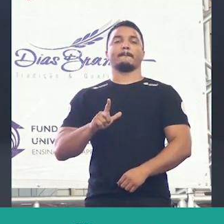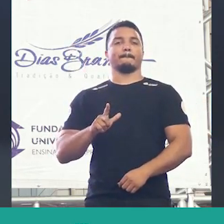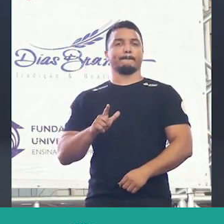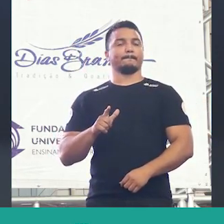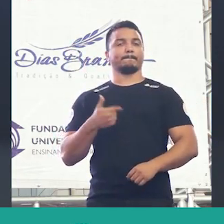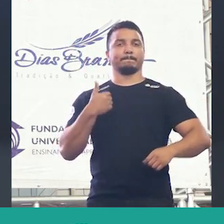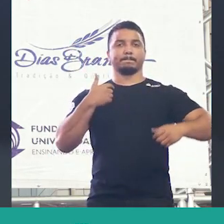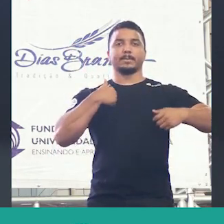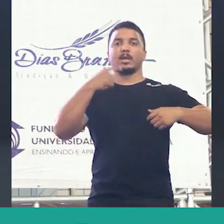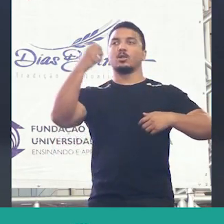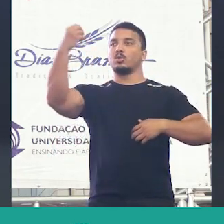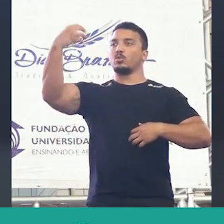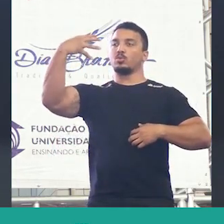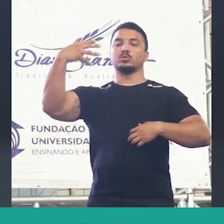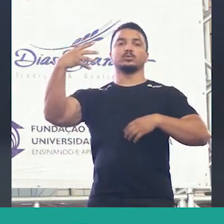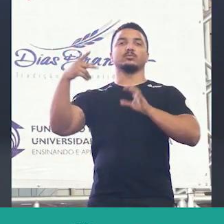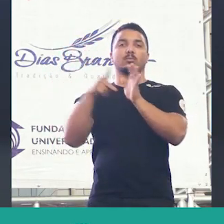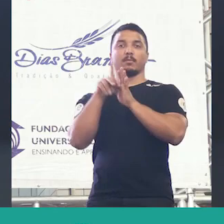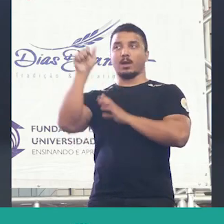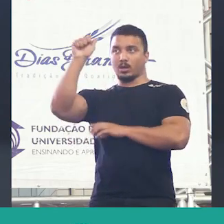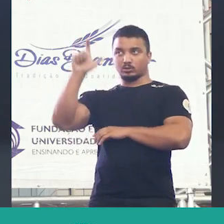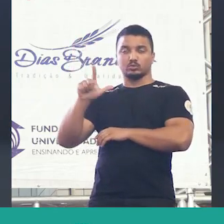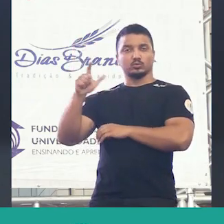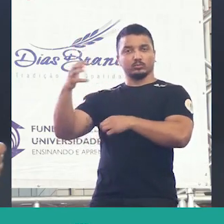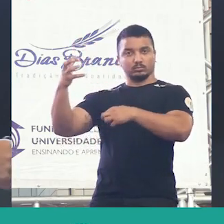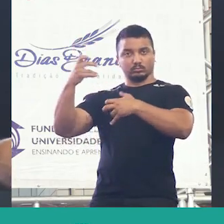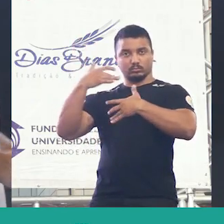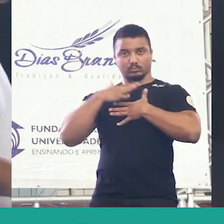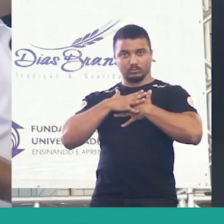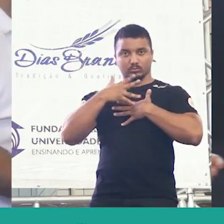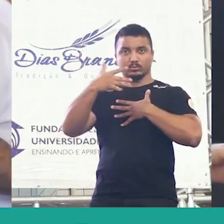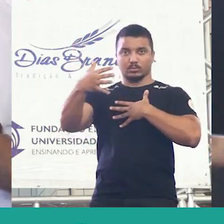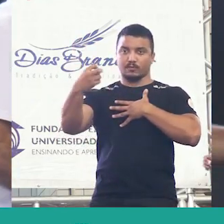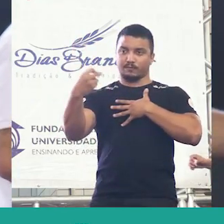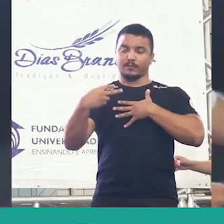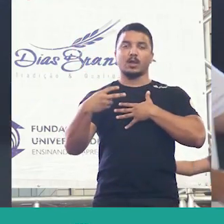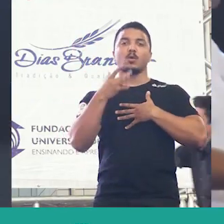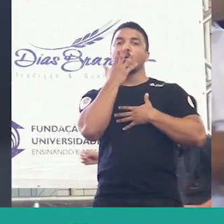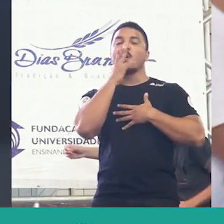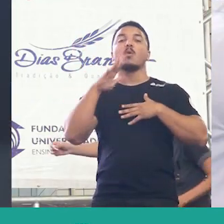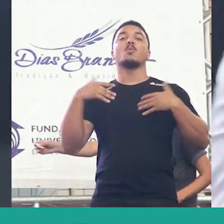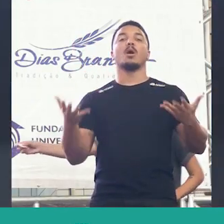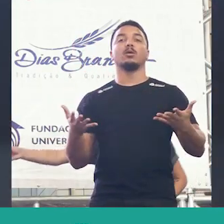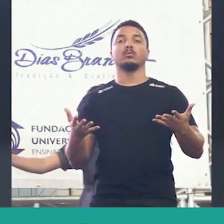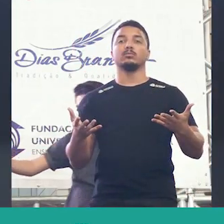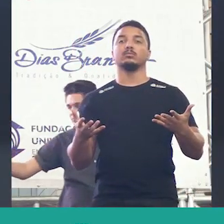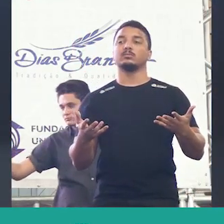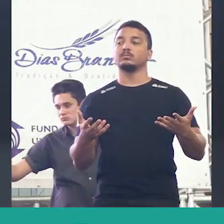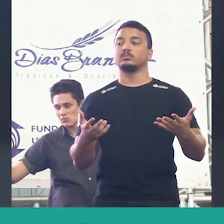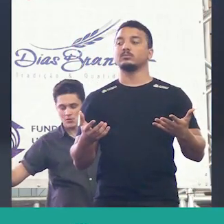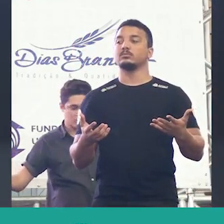azul. Se eu incidir luz azul, eu vou ver de que cor?